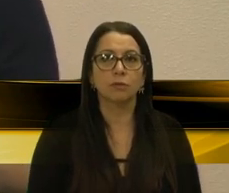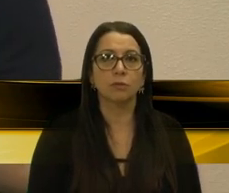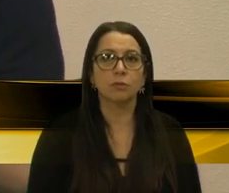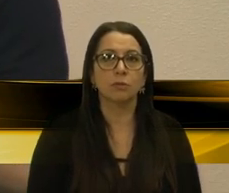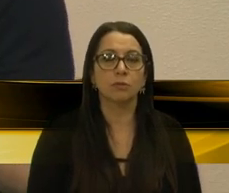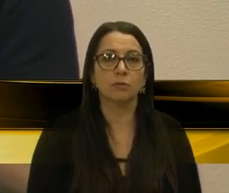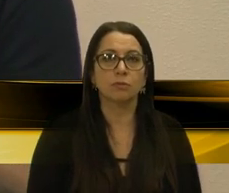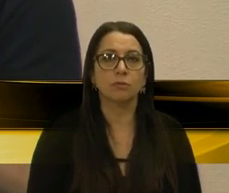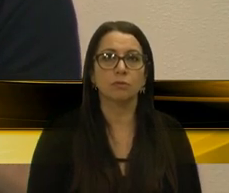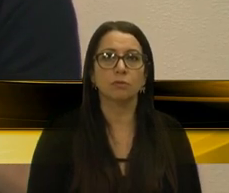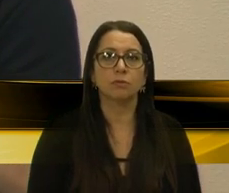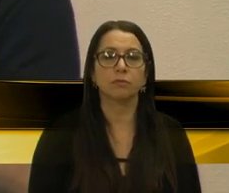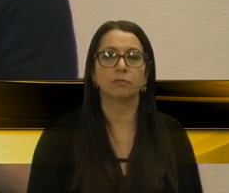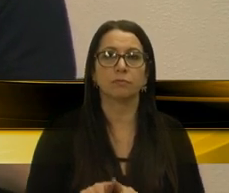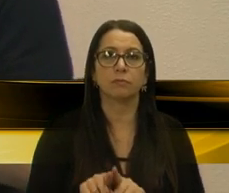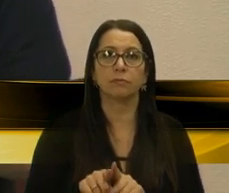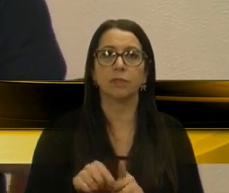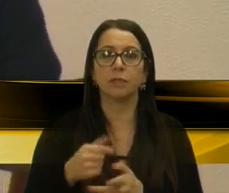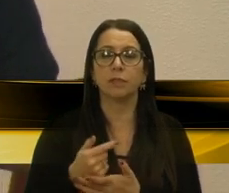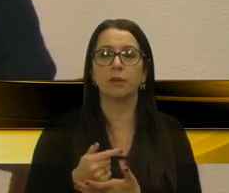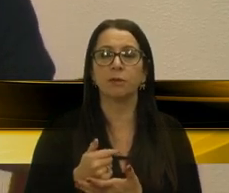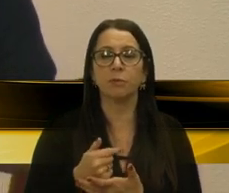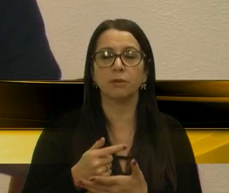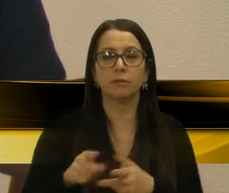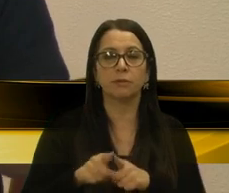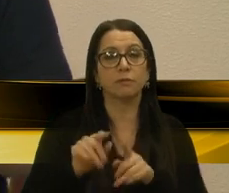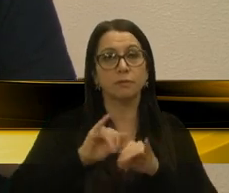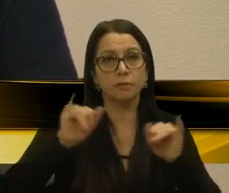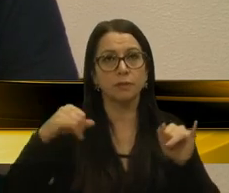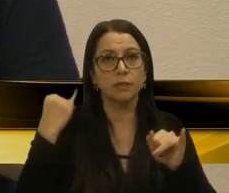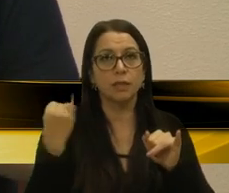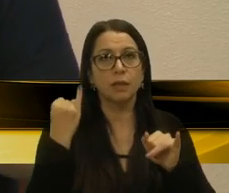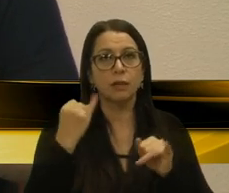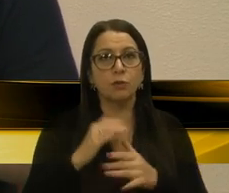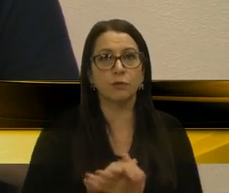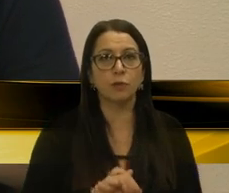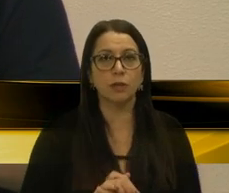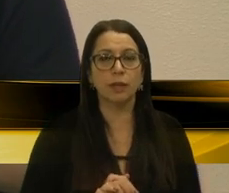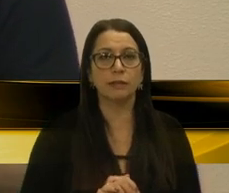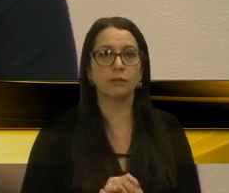Oficial Eletrônico hoje, nós temos informações importantes do Legislativo,